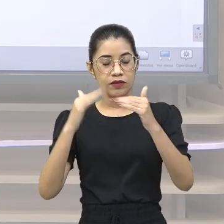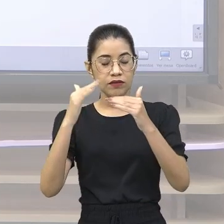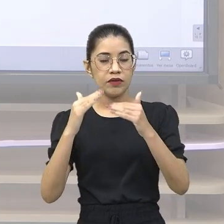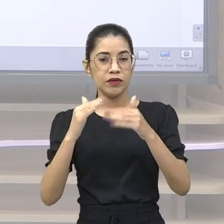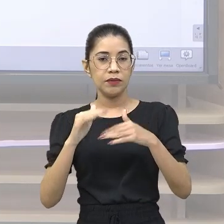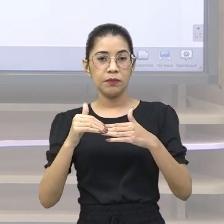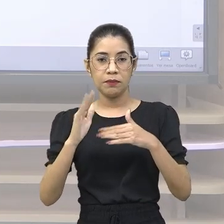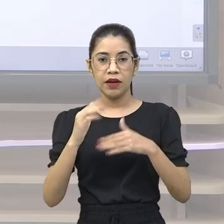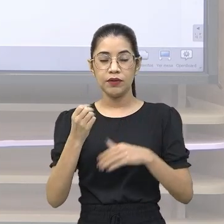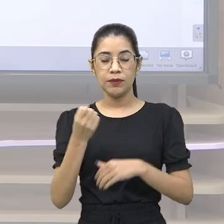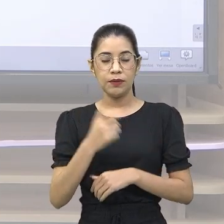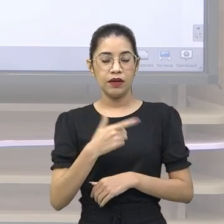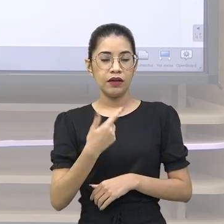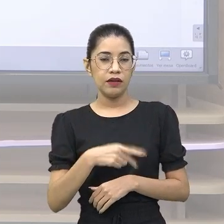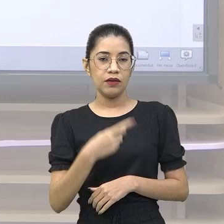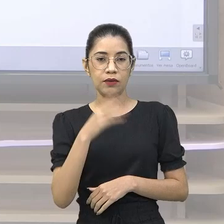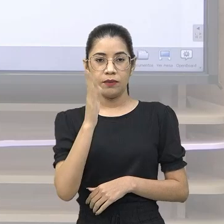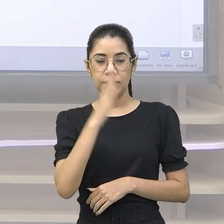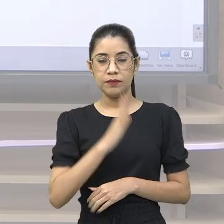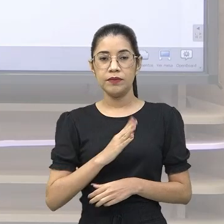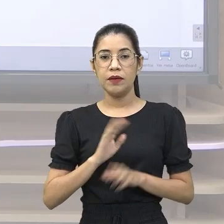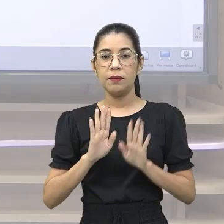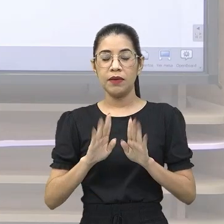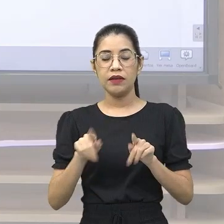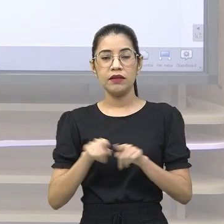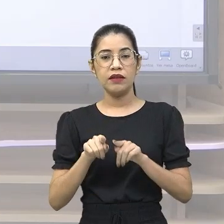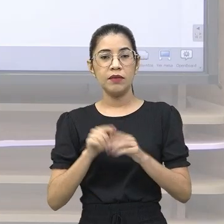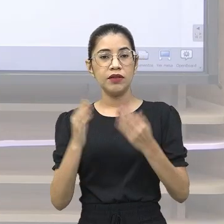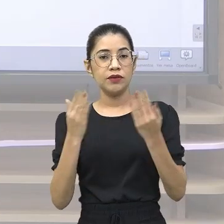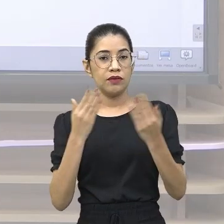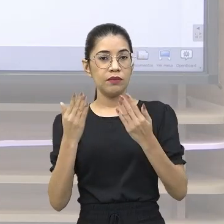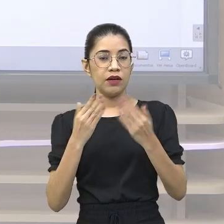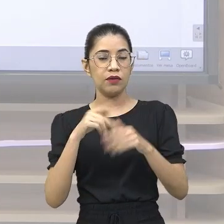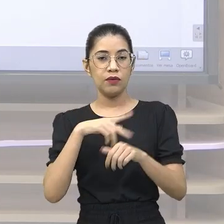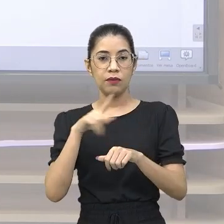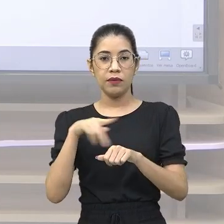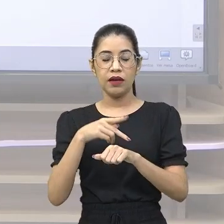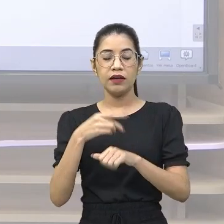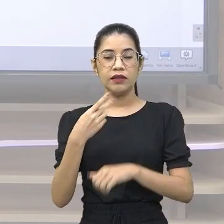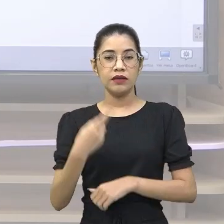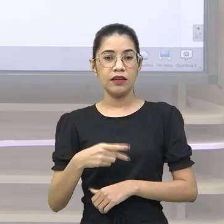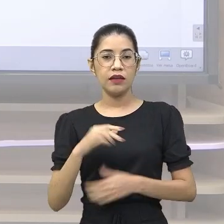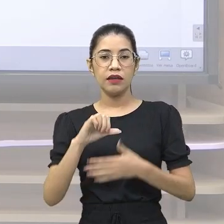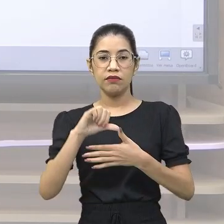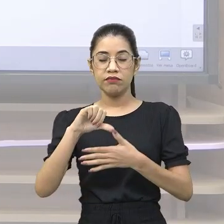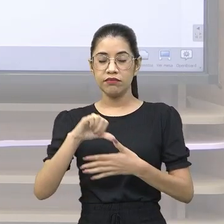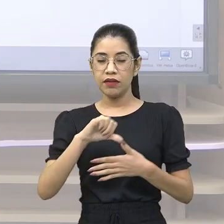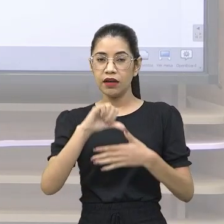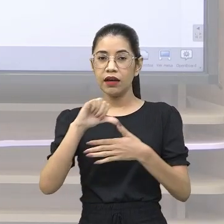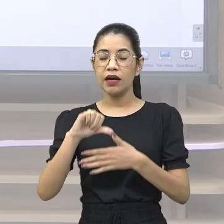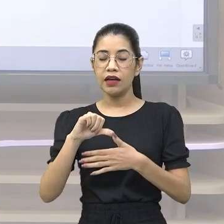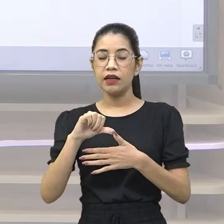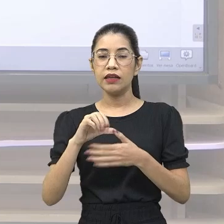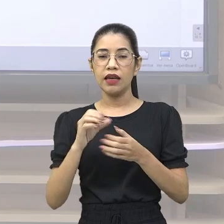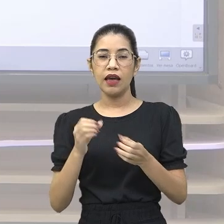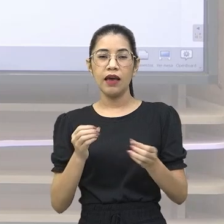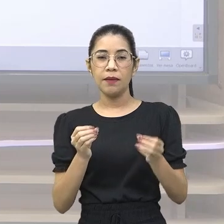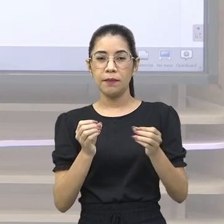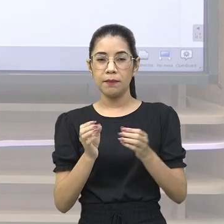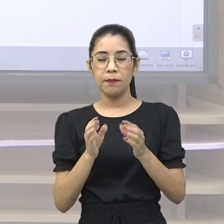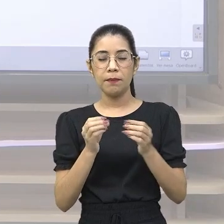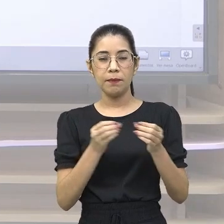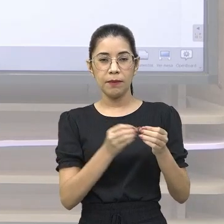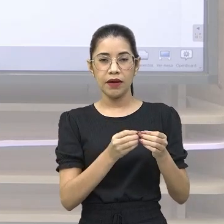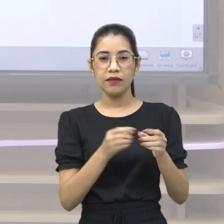do Brasil mas a gente também fez essa comparação com um país eh vizinho né nosso pra gente